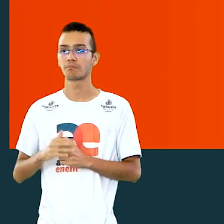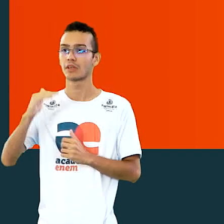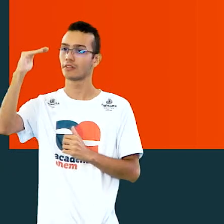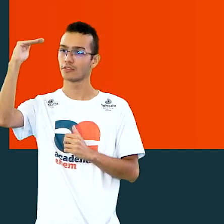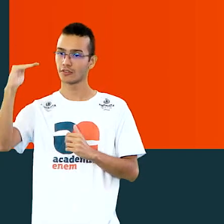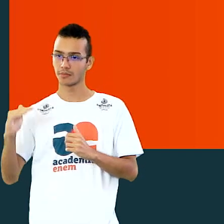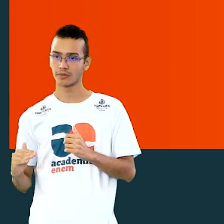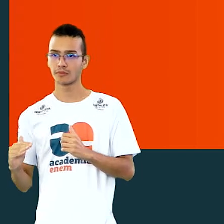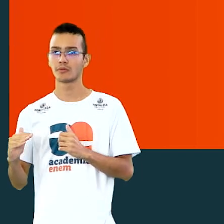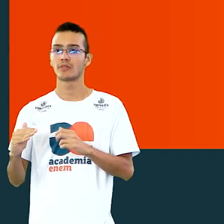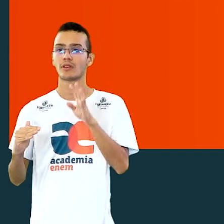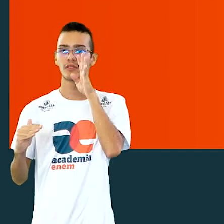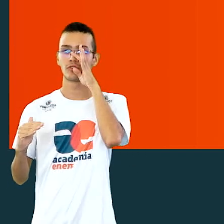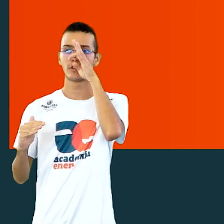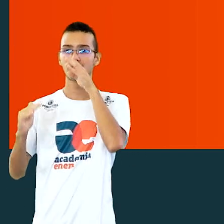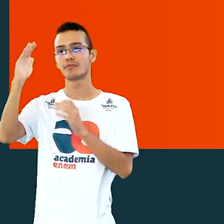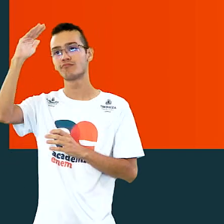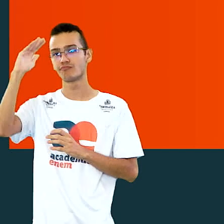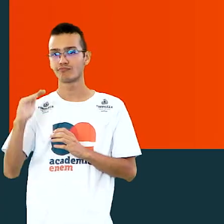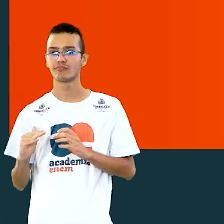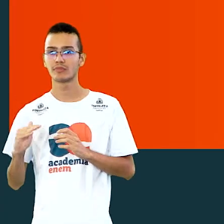Diminuir.